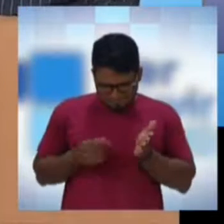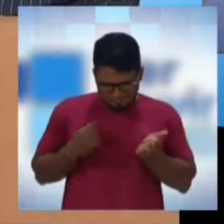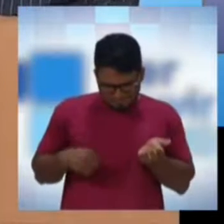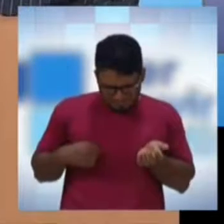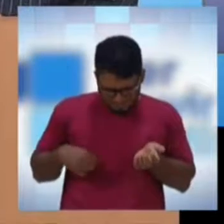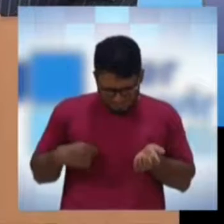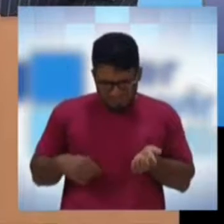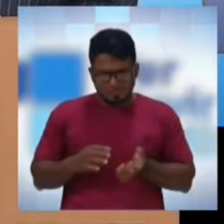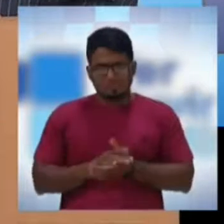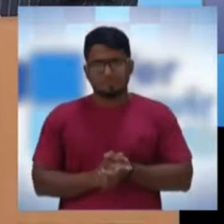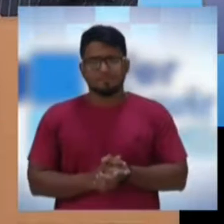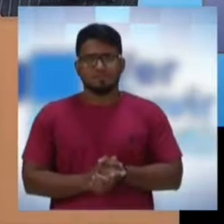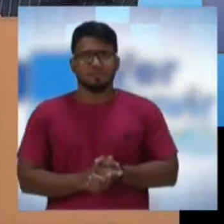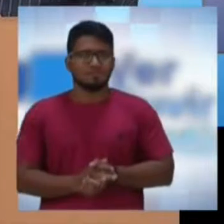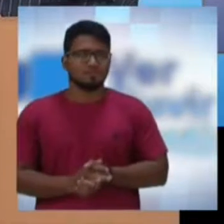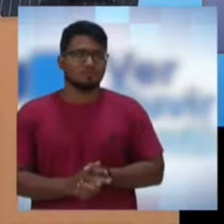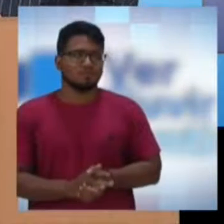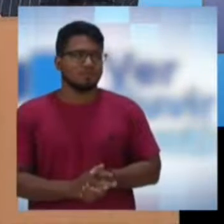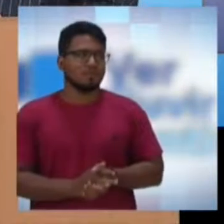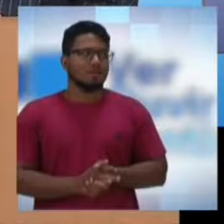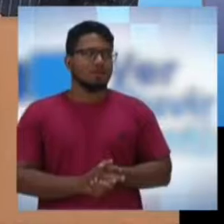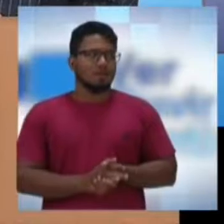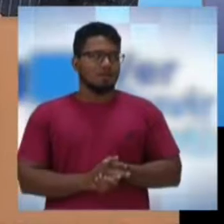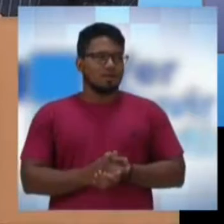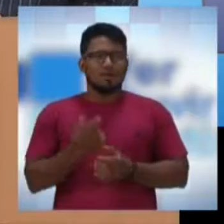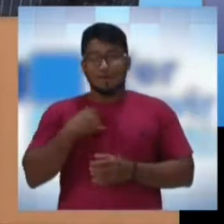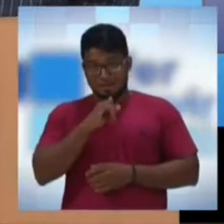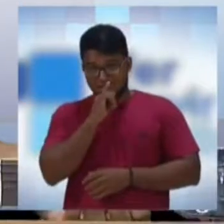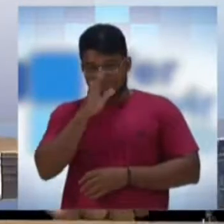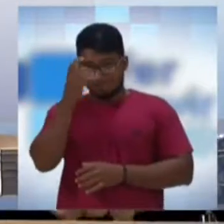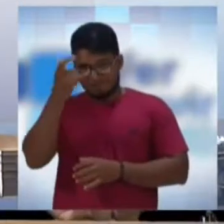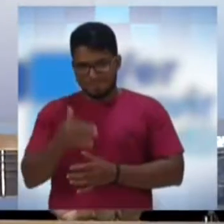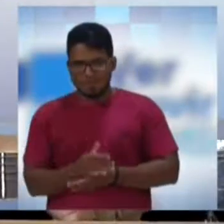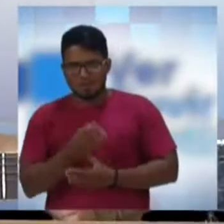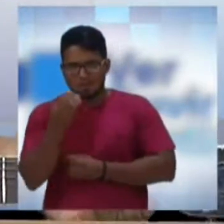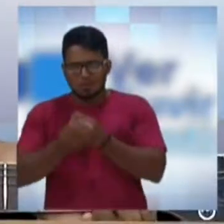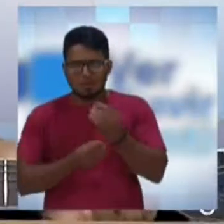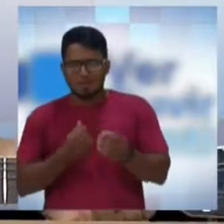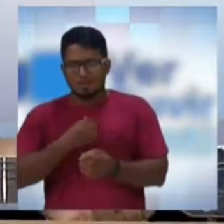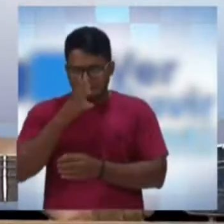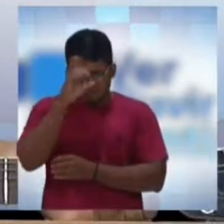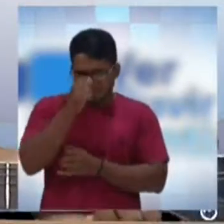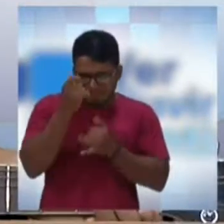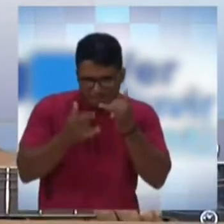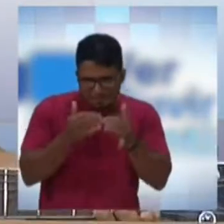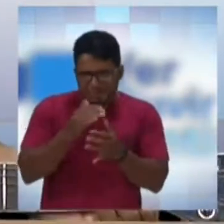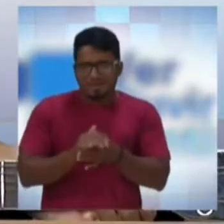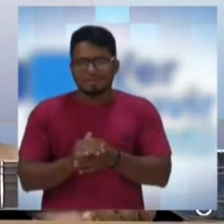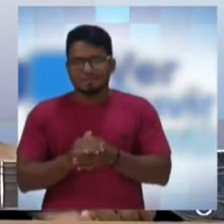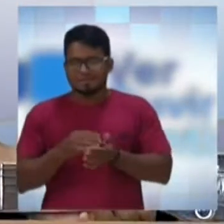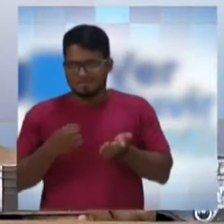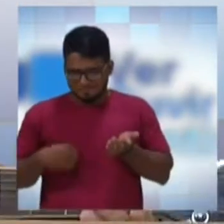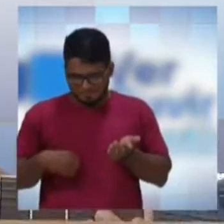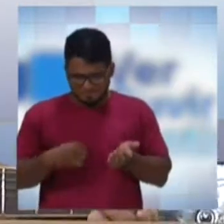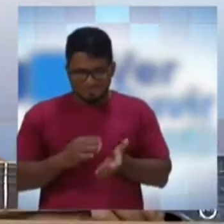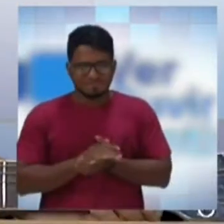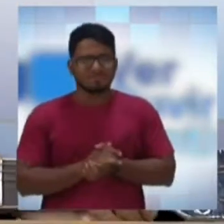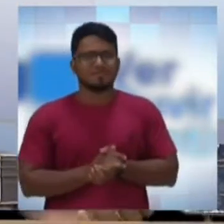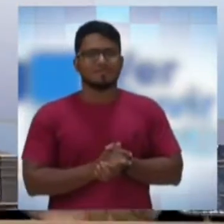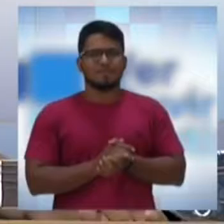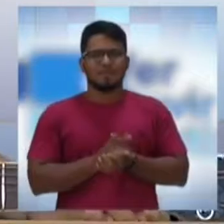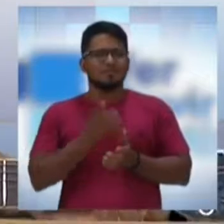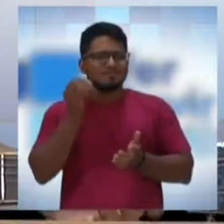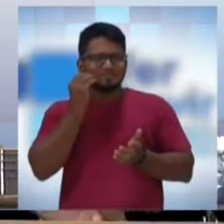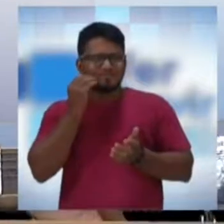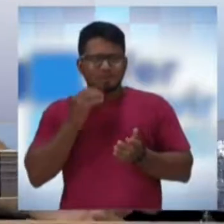cavaquinho, né? Sei lá, eu colocava... É interessante esse processo da minha aprendizagem em relação ao violão, ao